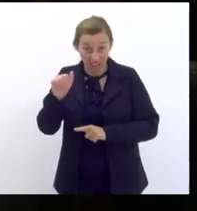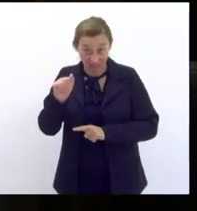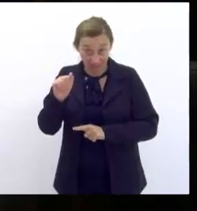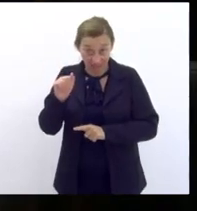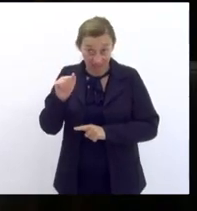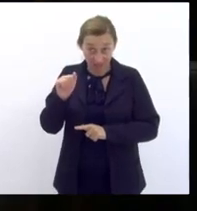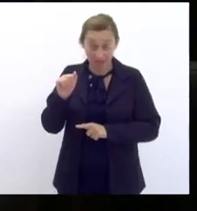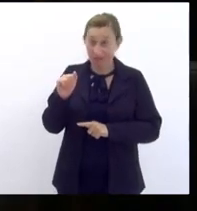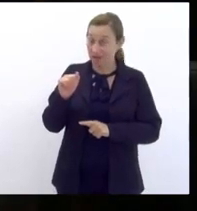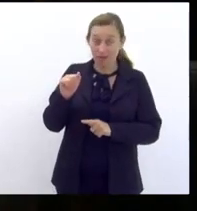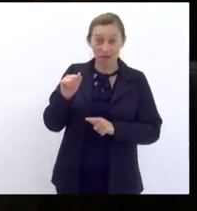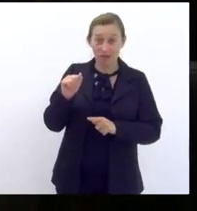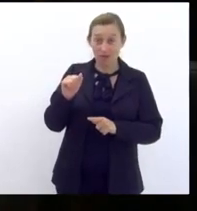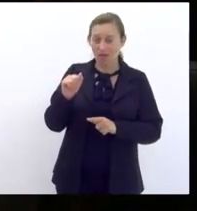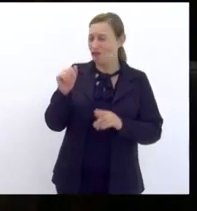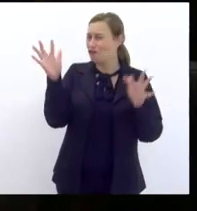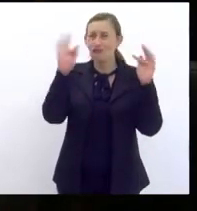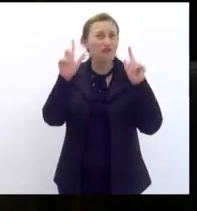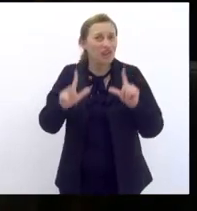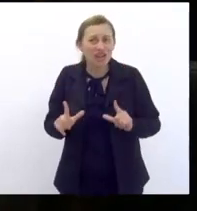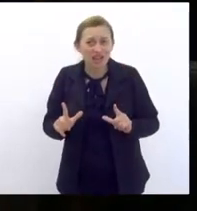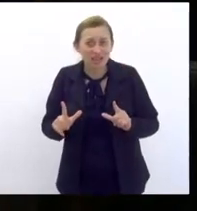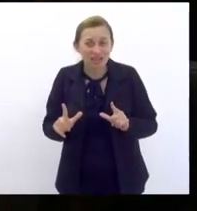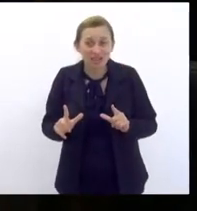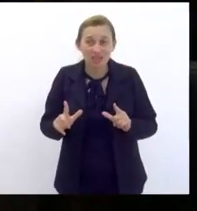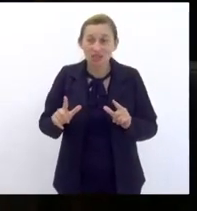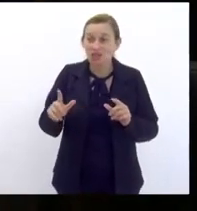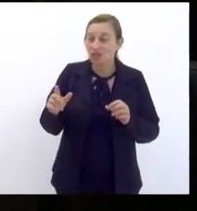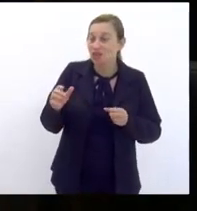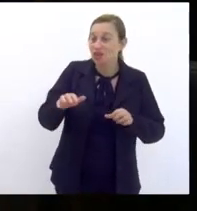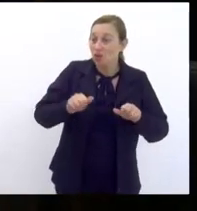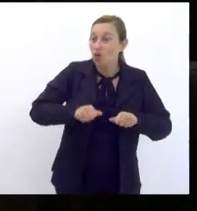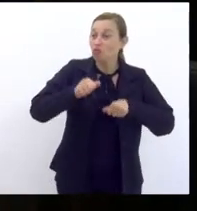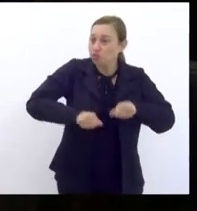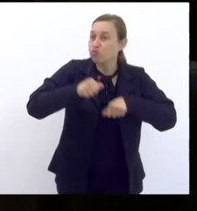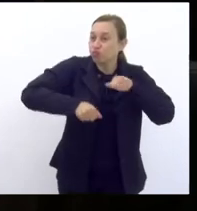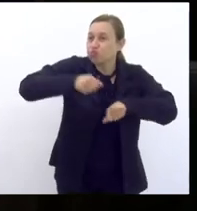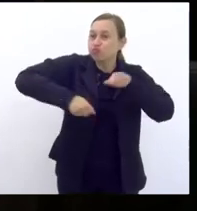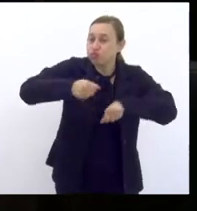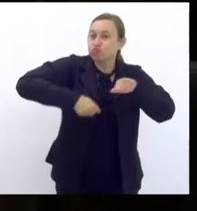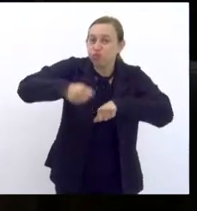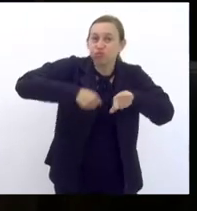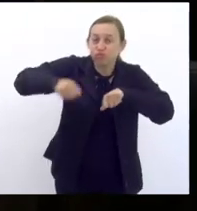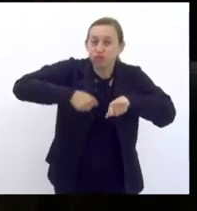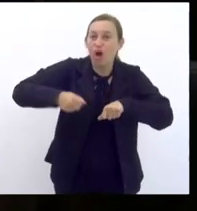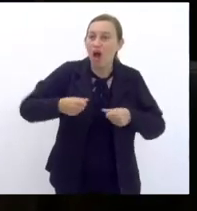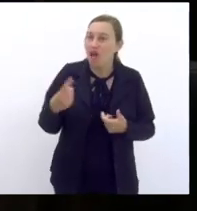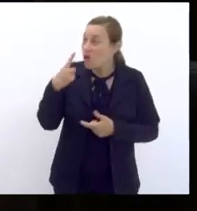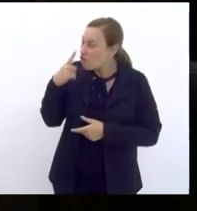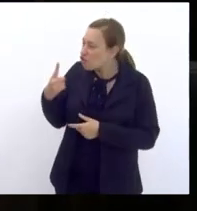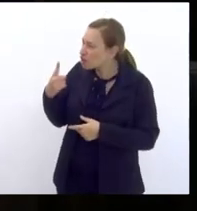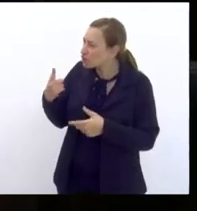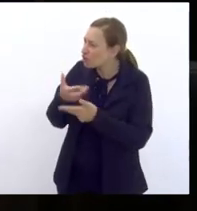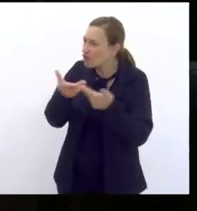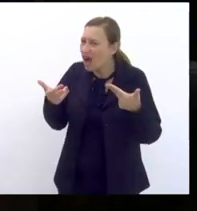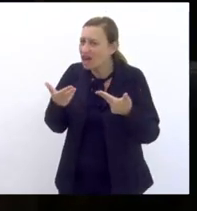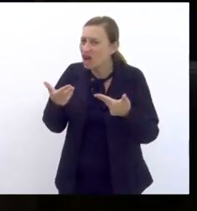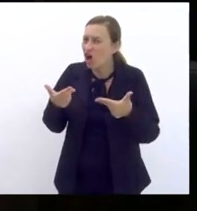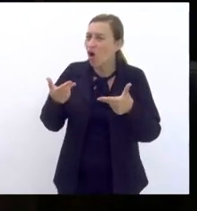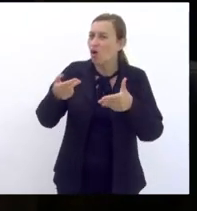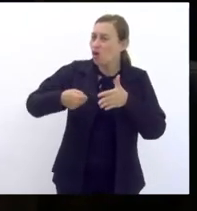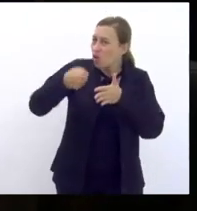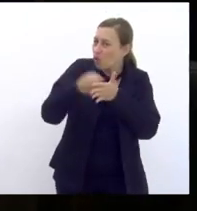Lolita é muito feliz corre para lá para cá e eu fico vendo né bicho tanta luta pela viva